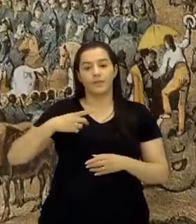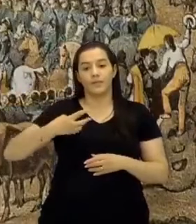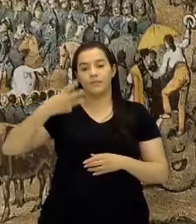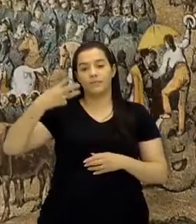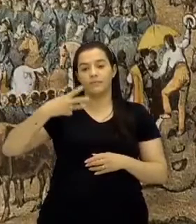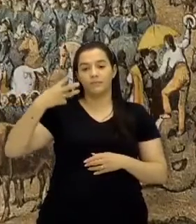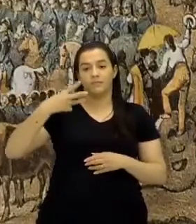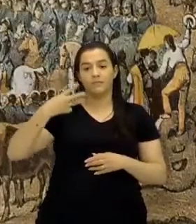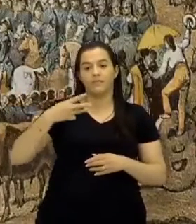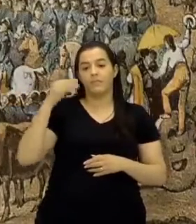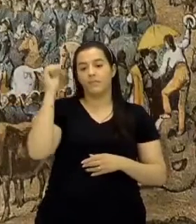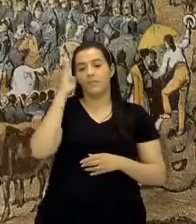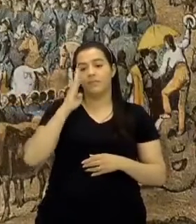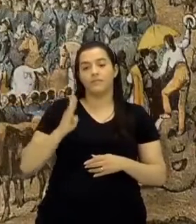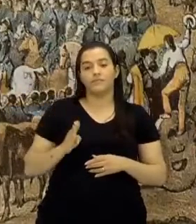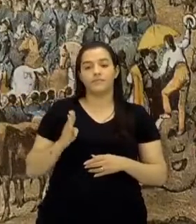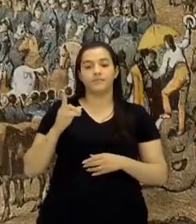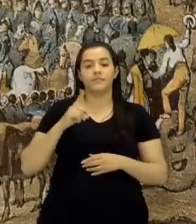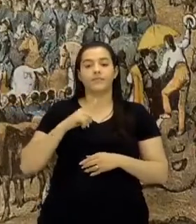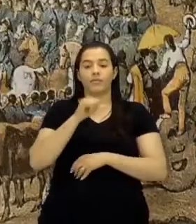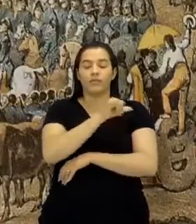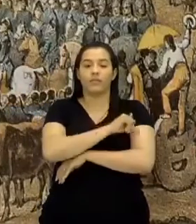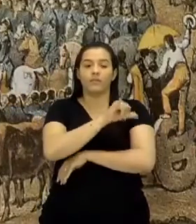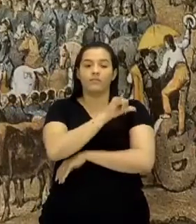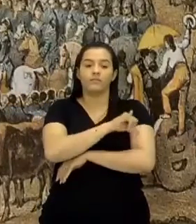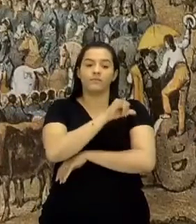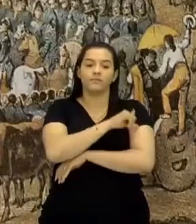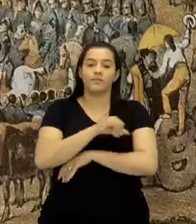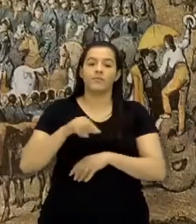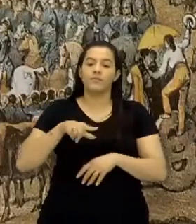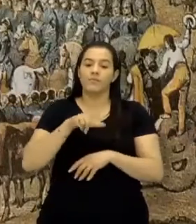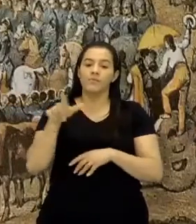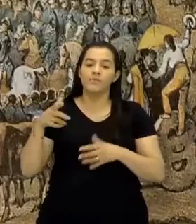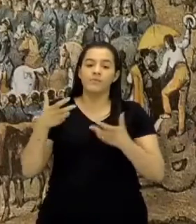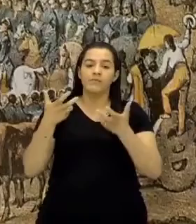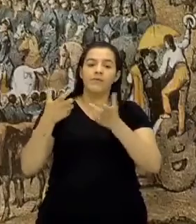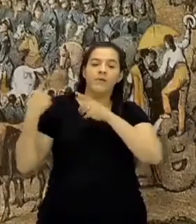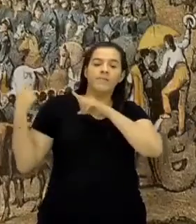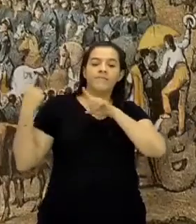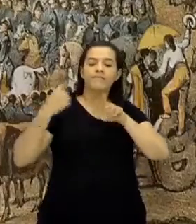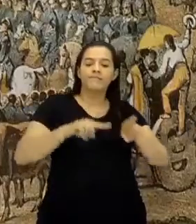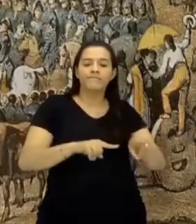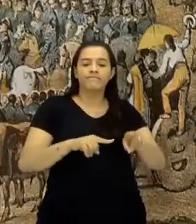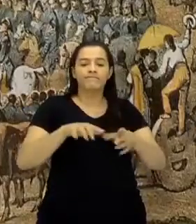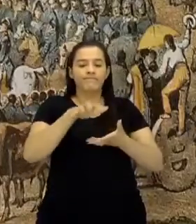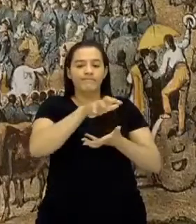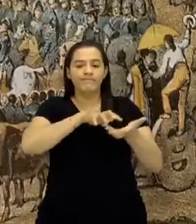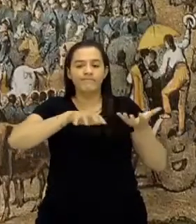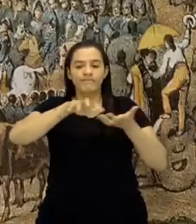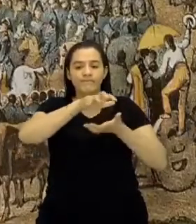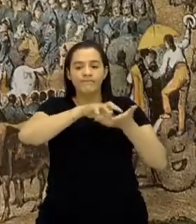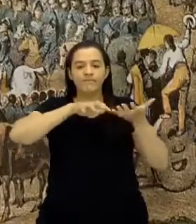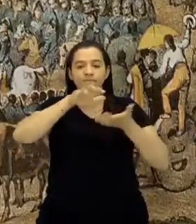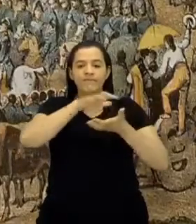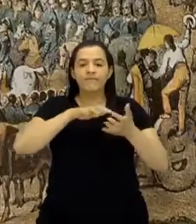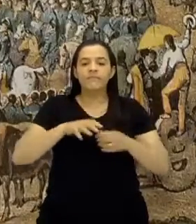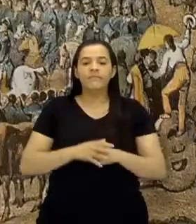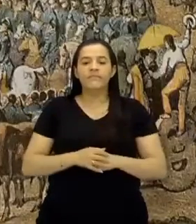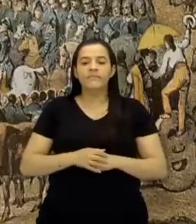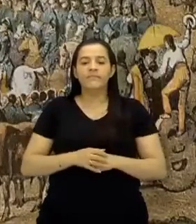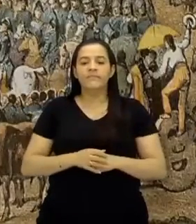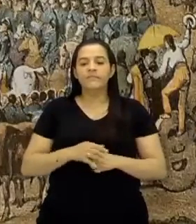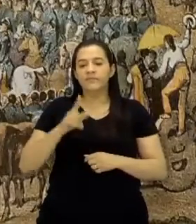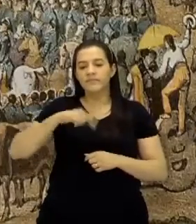do exército brasileiro do Rio de Janeiro, eles que vão sufocar essa revolta da balaiada.